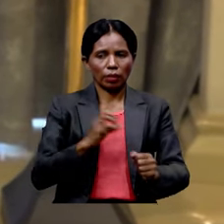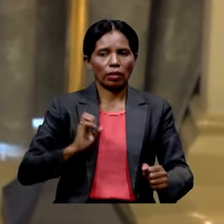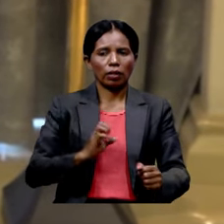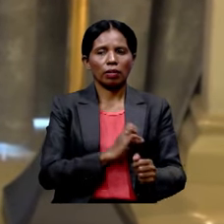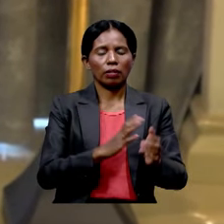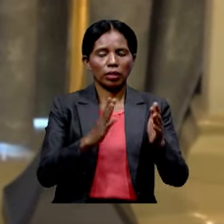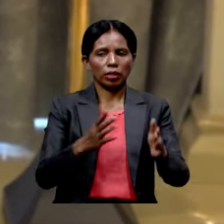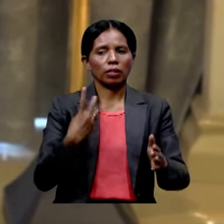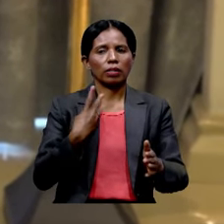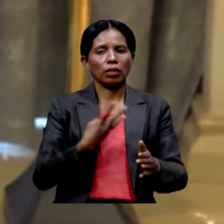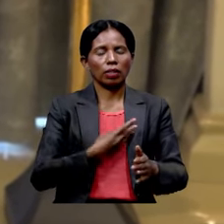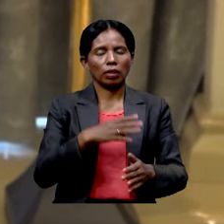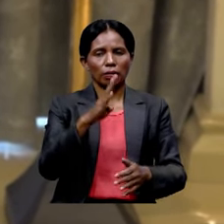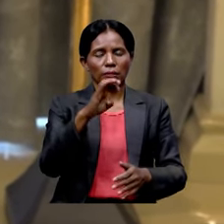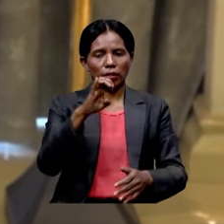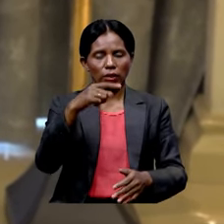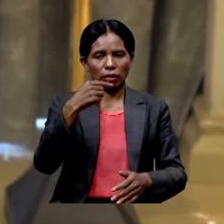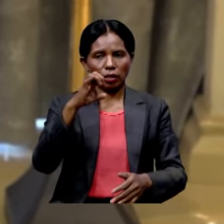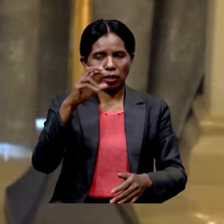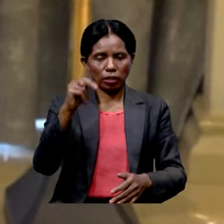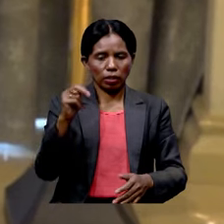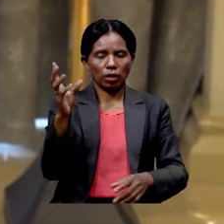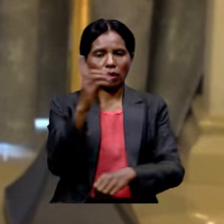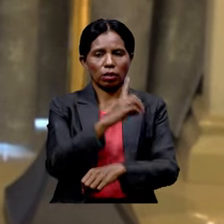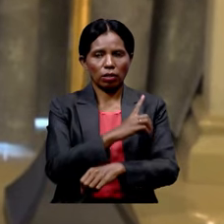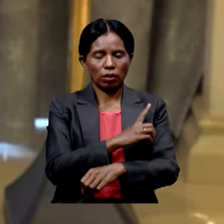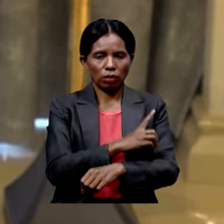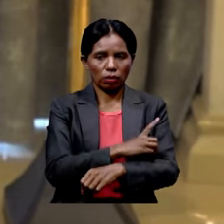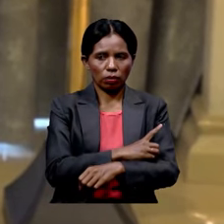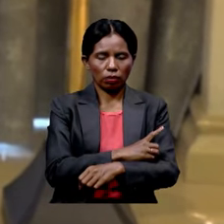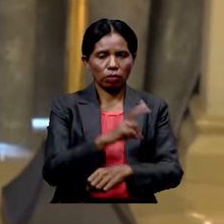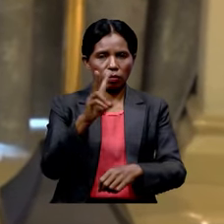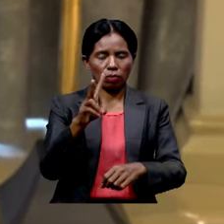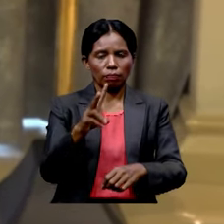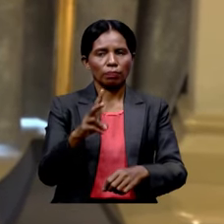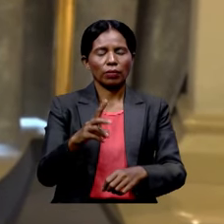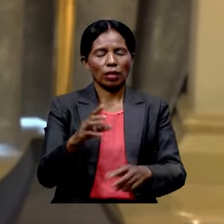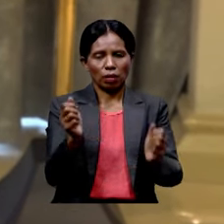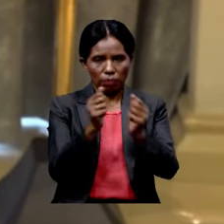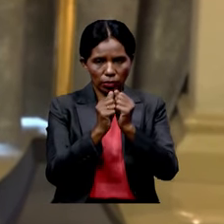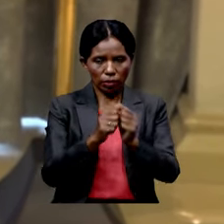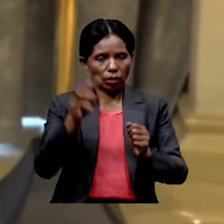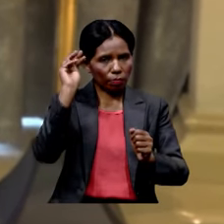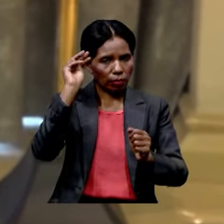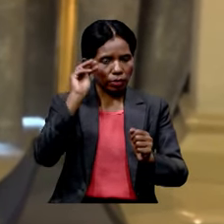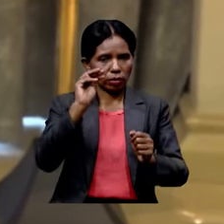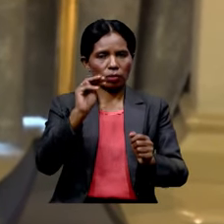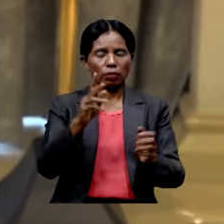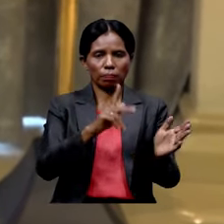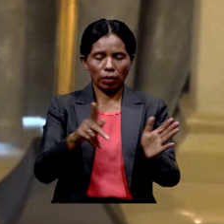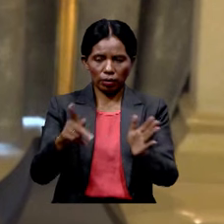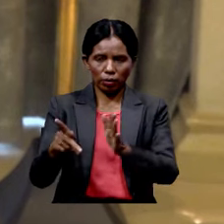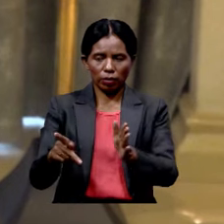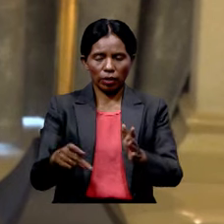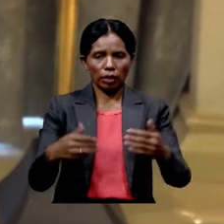a Beijing, senhor Loro Horta, acompanhamos o ministro plenamente e a